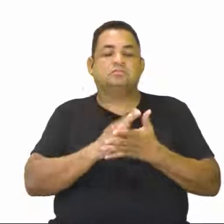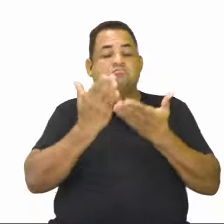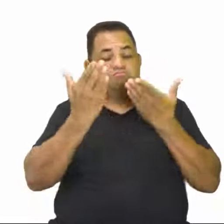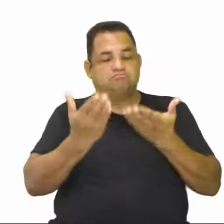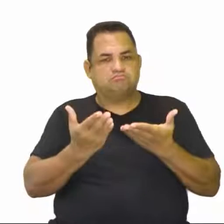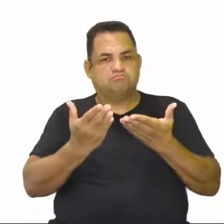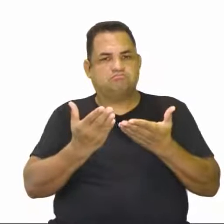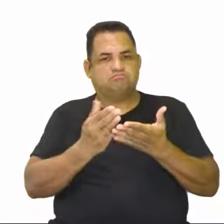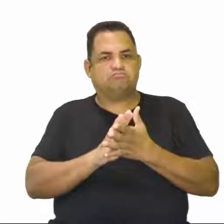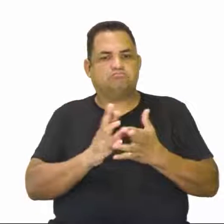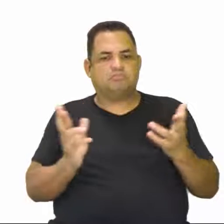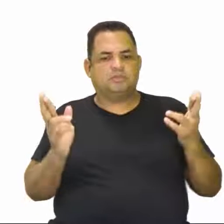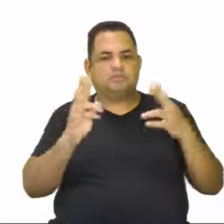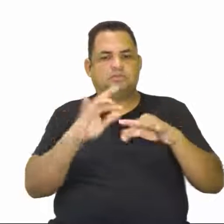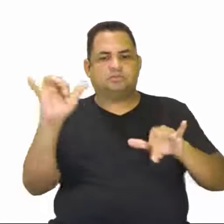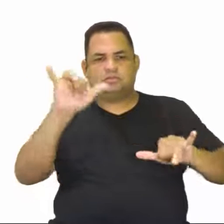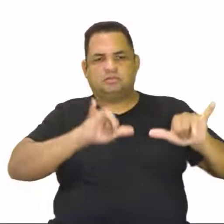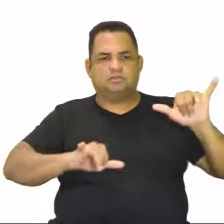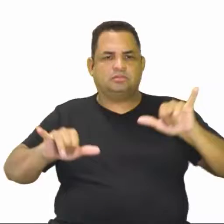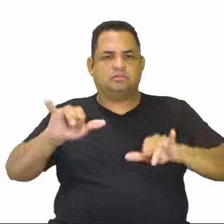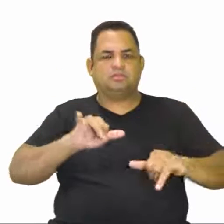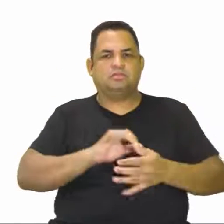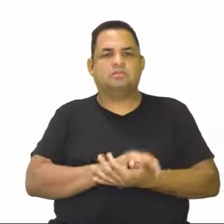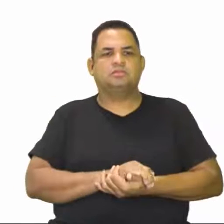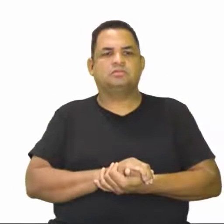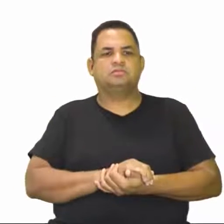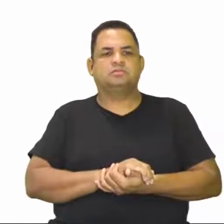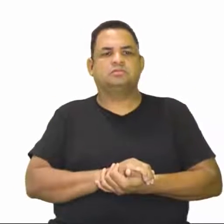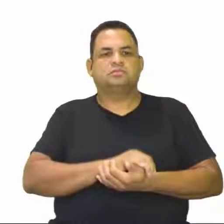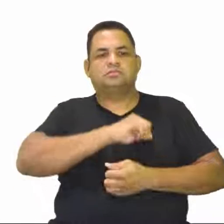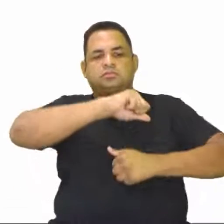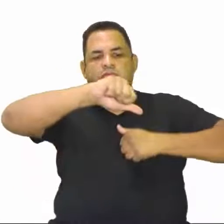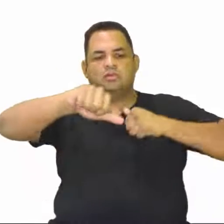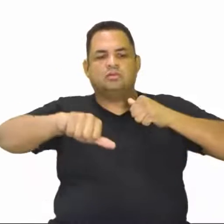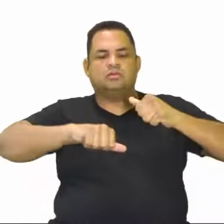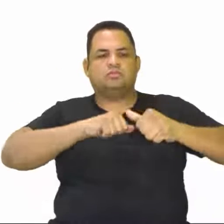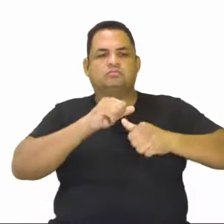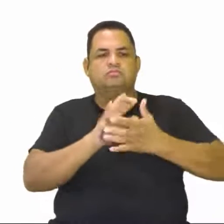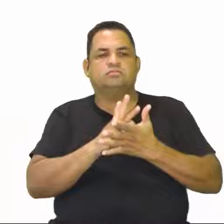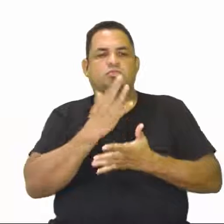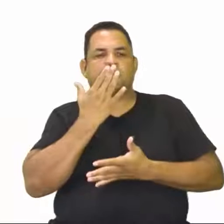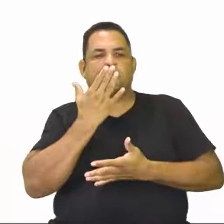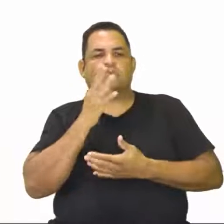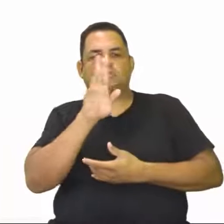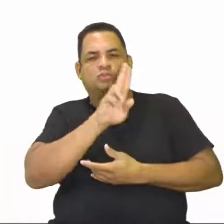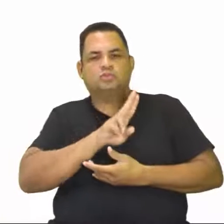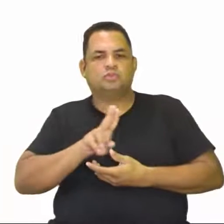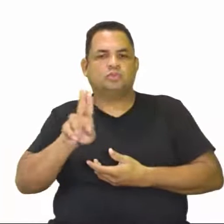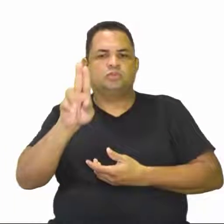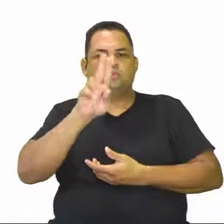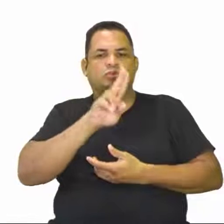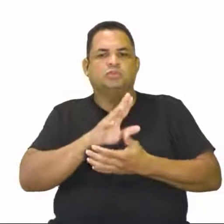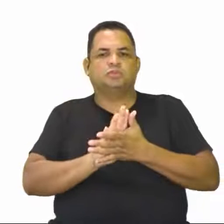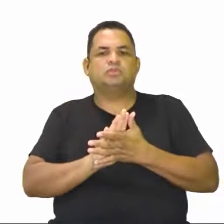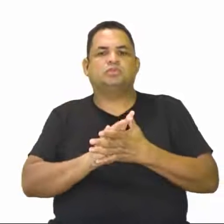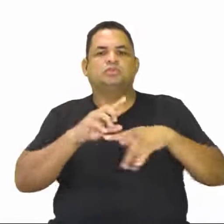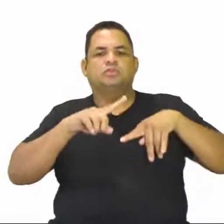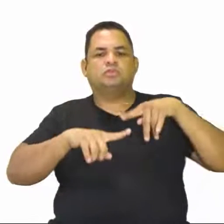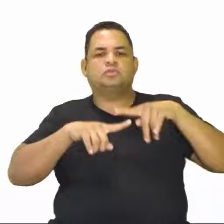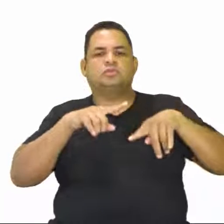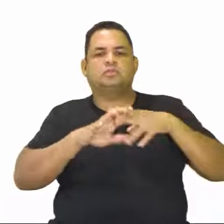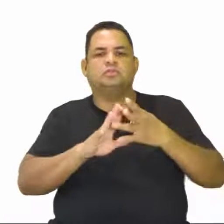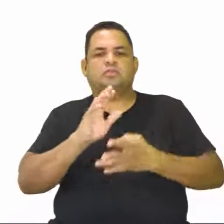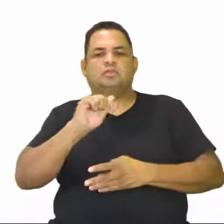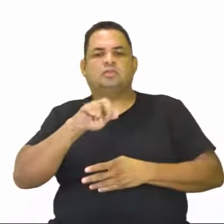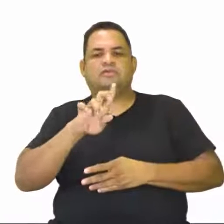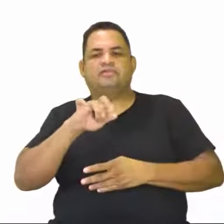diante de uma reação química. Mudança de cor. Aí, como exemplo, a gente utilizou o alvejante, né? Que se ele